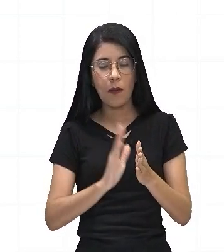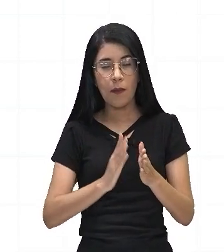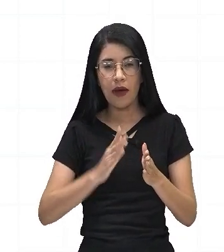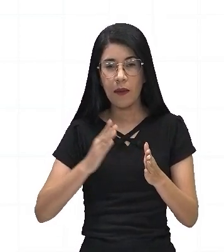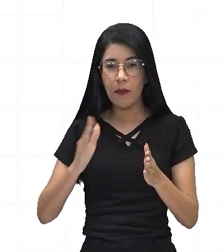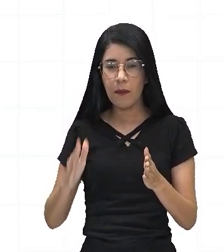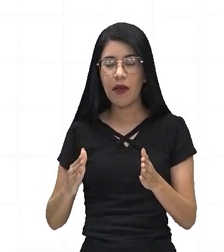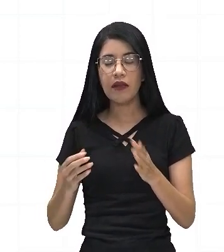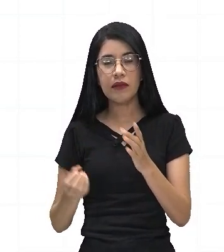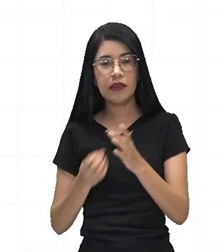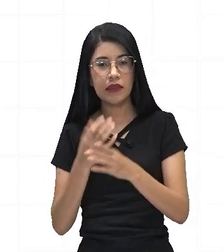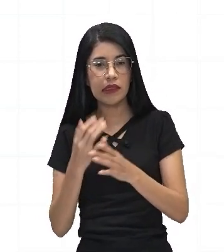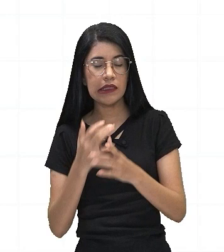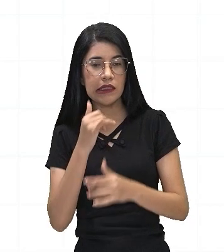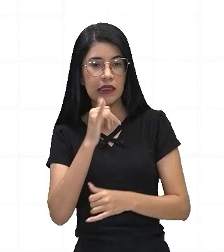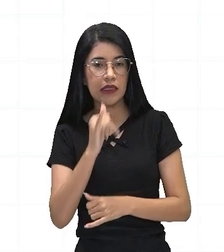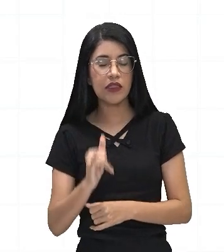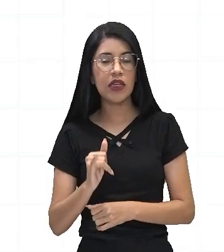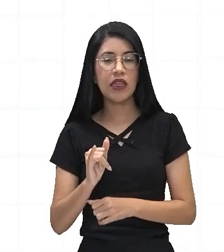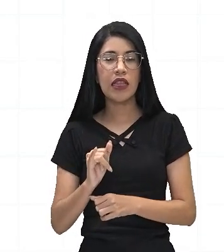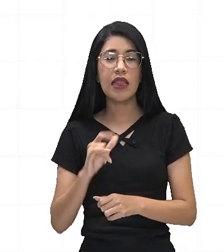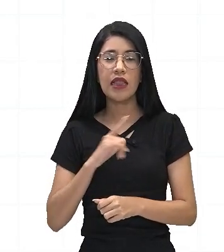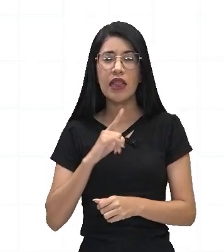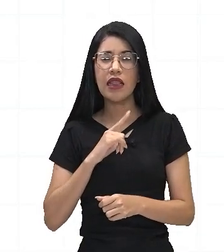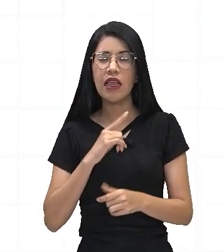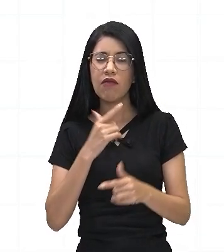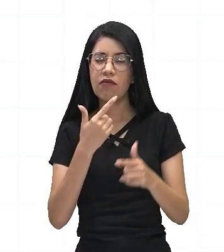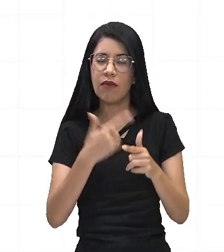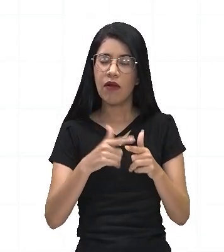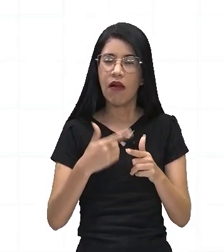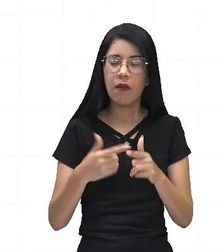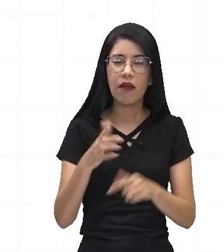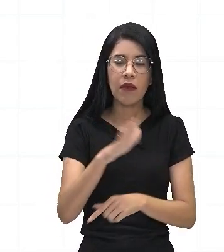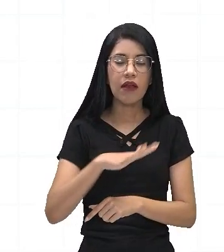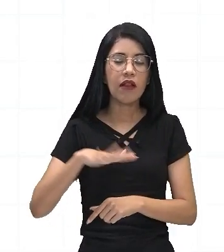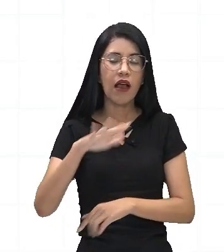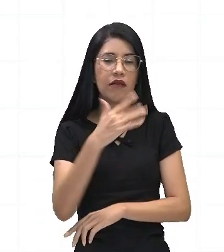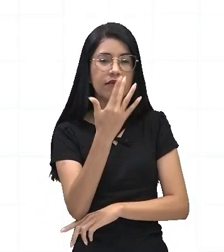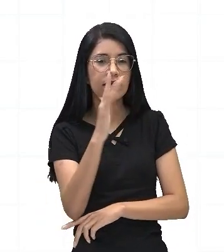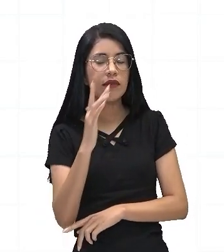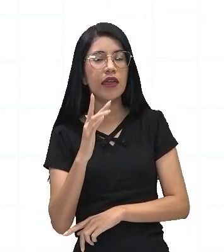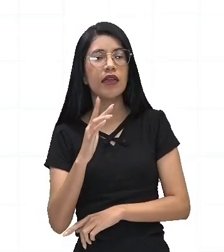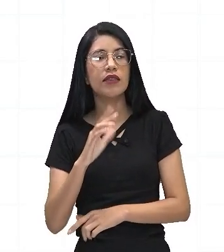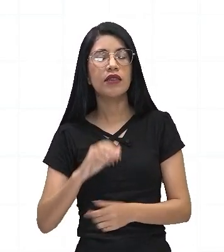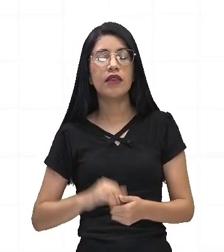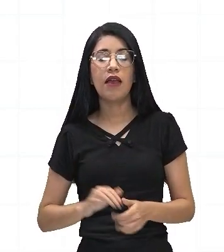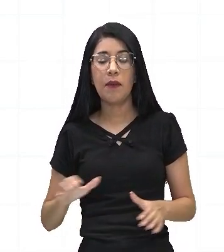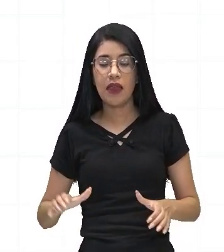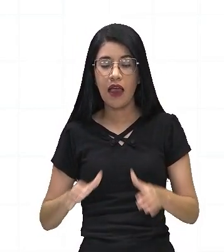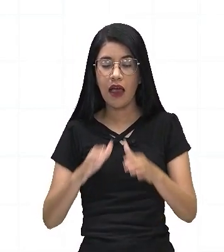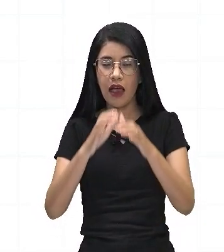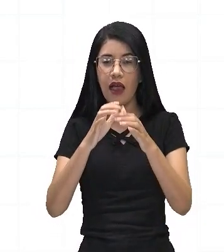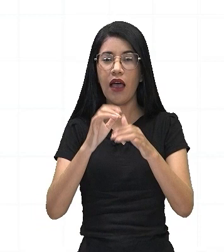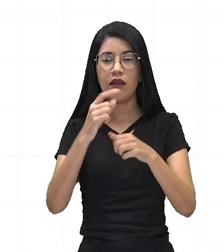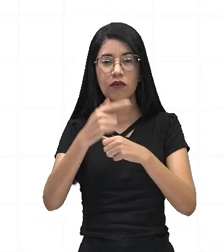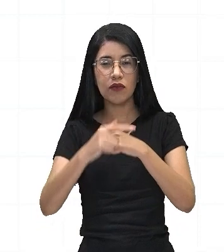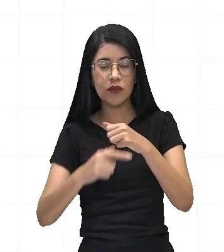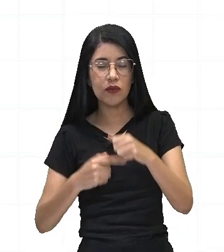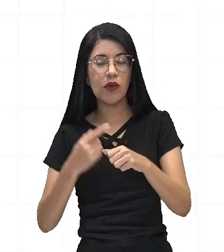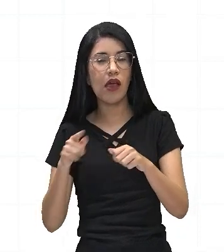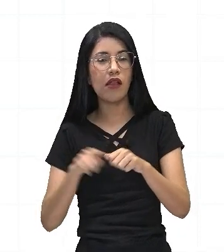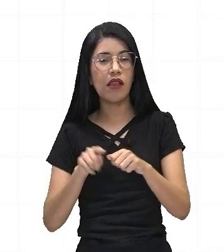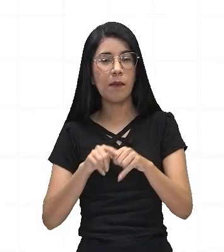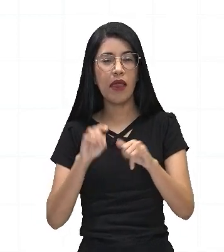de energia, ela pode causar um certo impacto para o meio ambiente, Tanto as usinas hidrelétricas quanto as